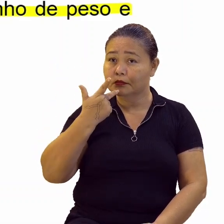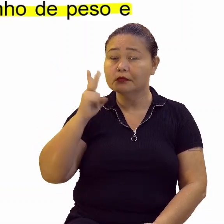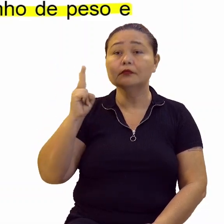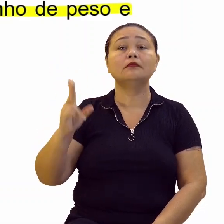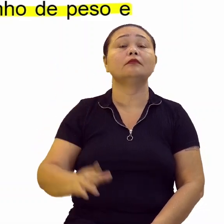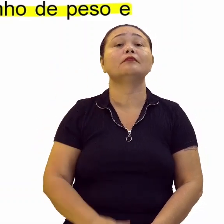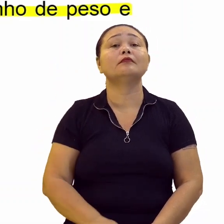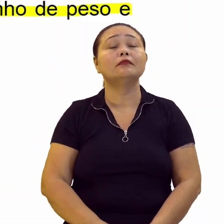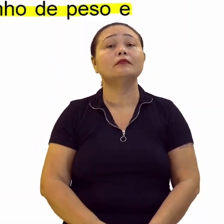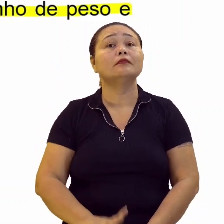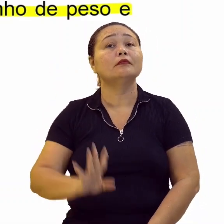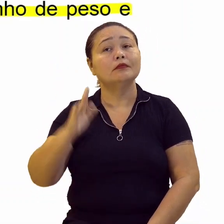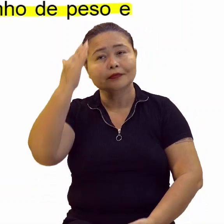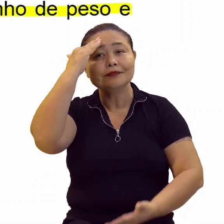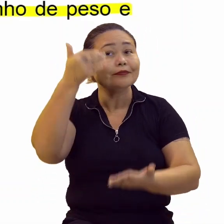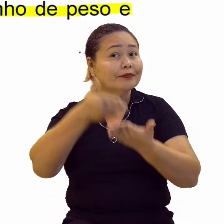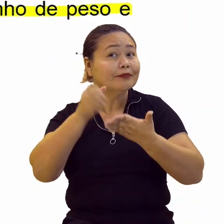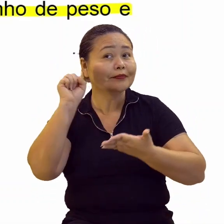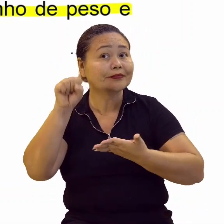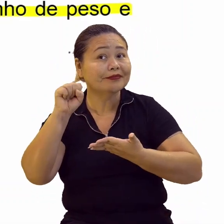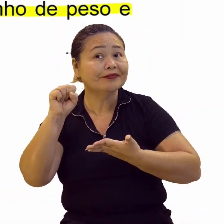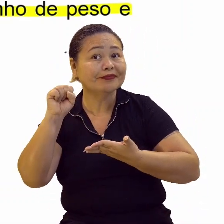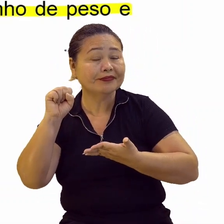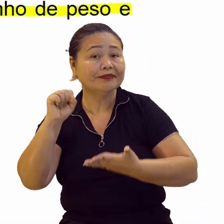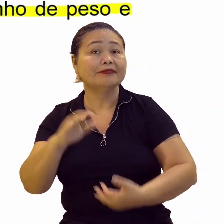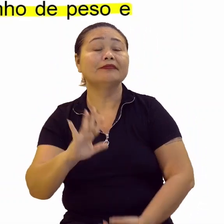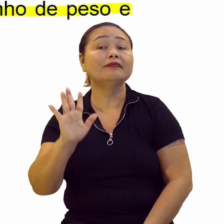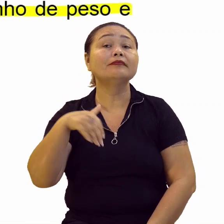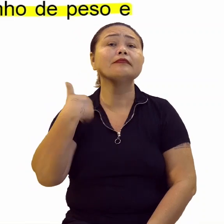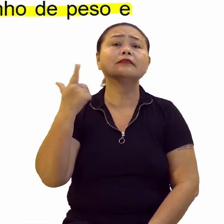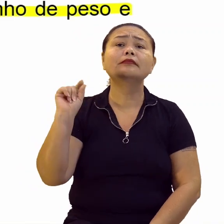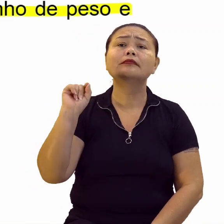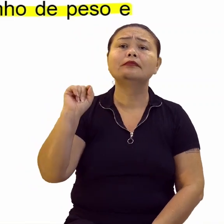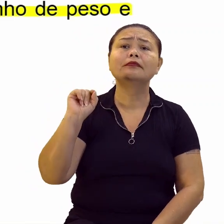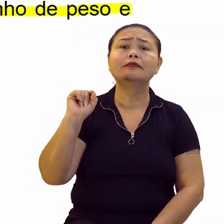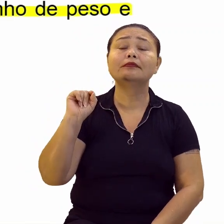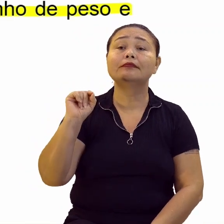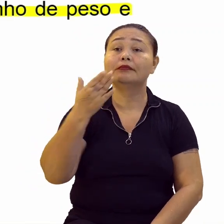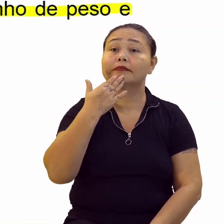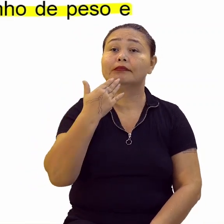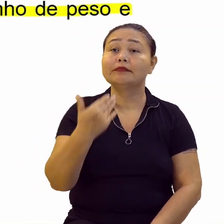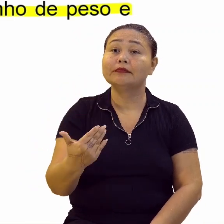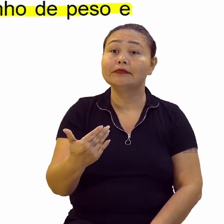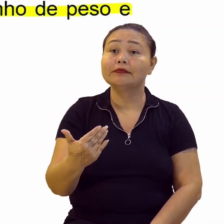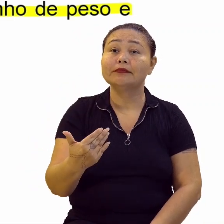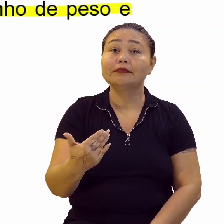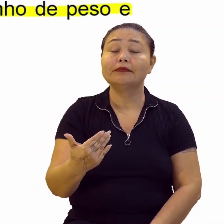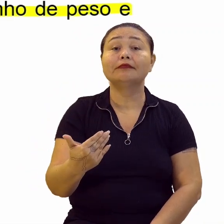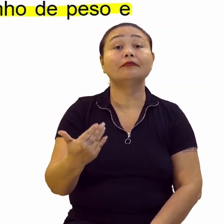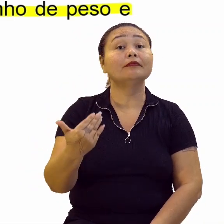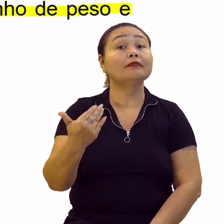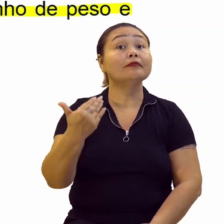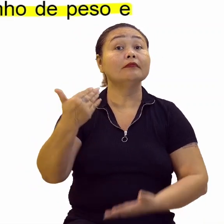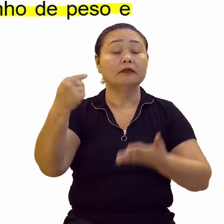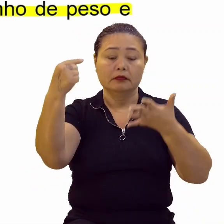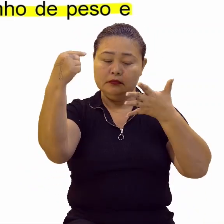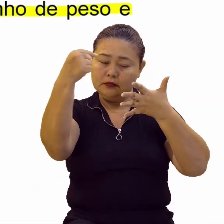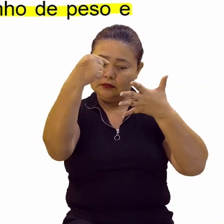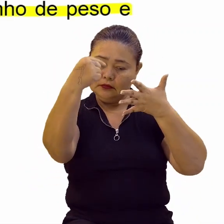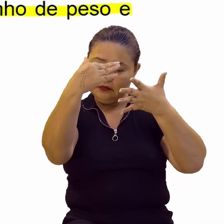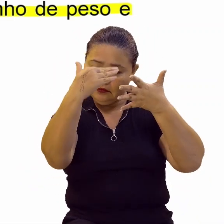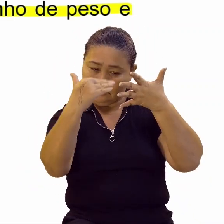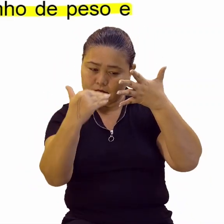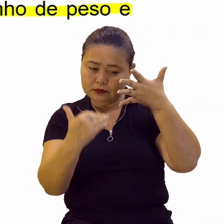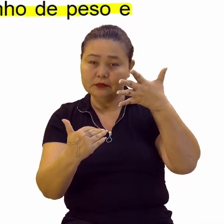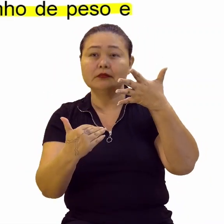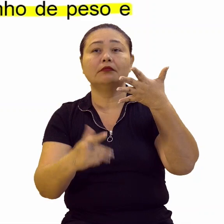falando? Acredito que sim, né, gente? Então tá, o que a questão pede? Ela pede que dentre as opções